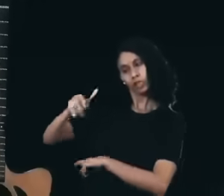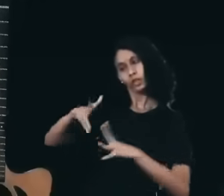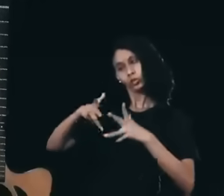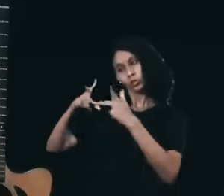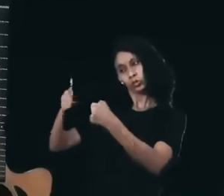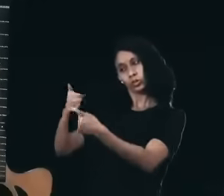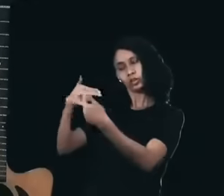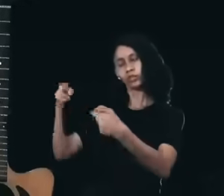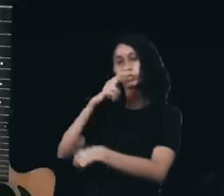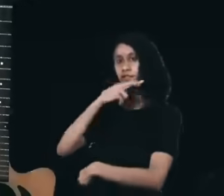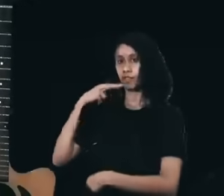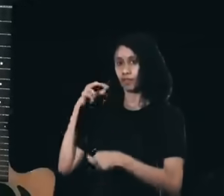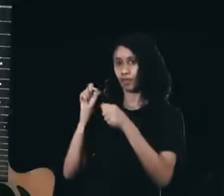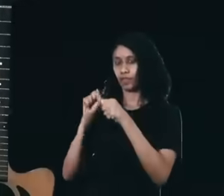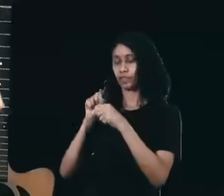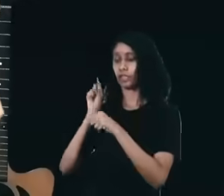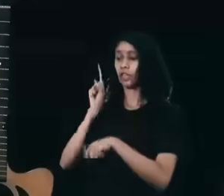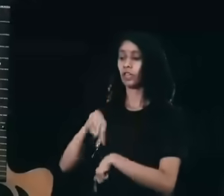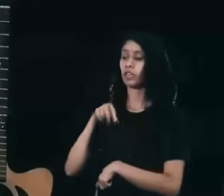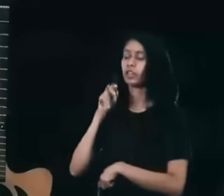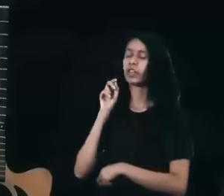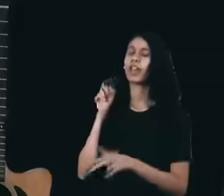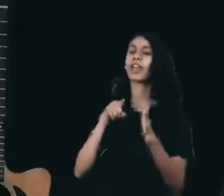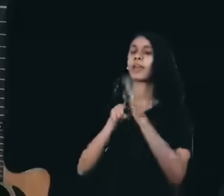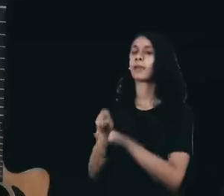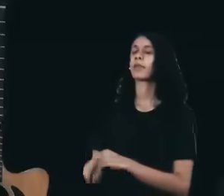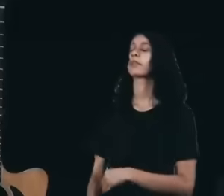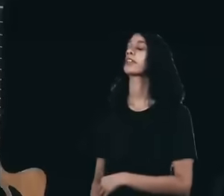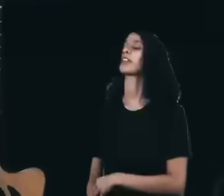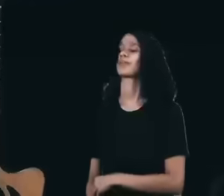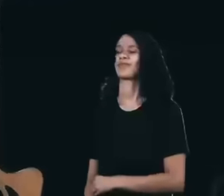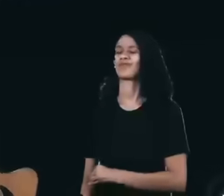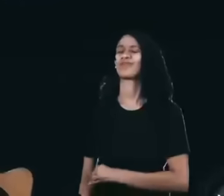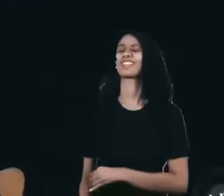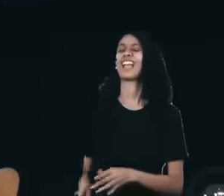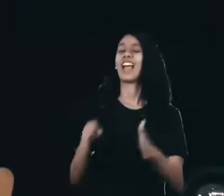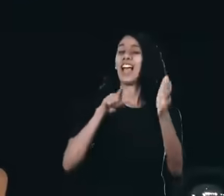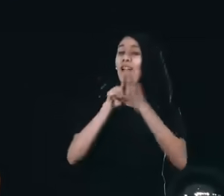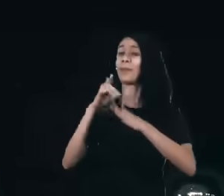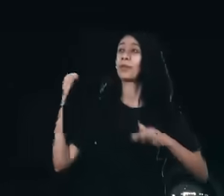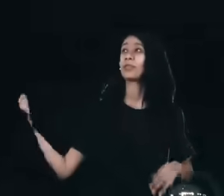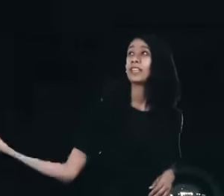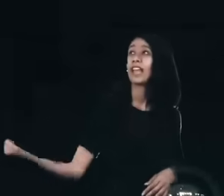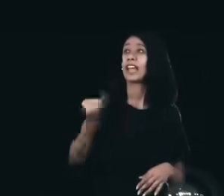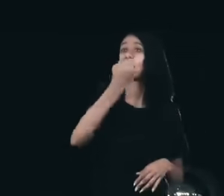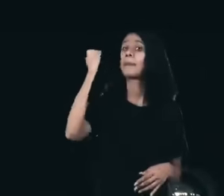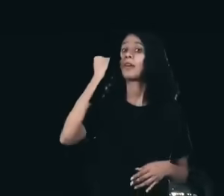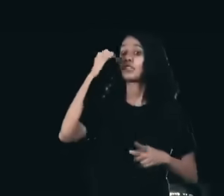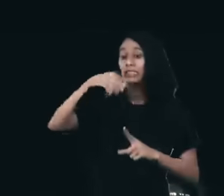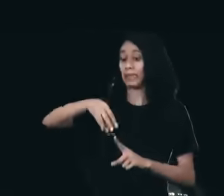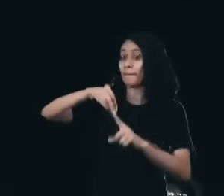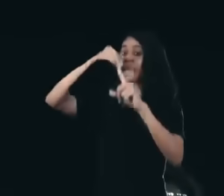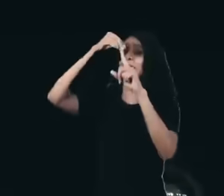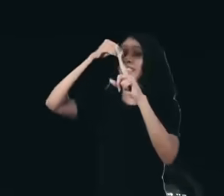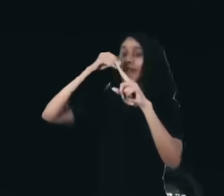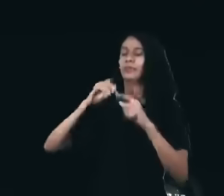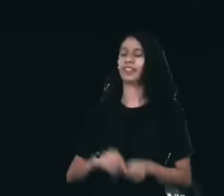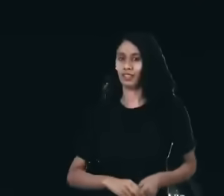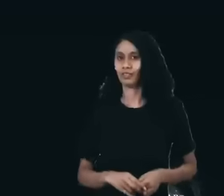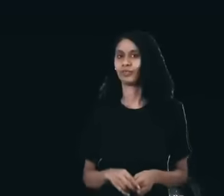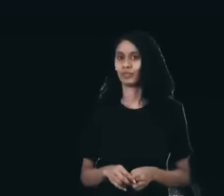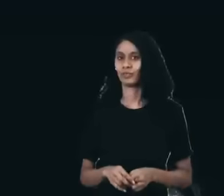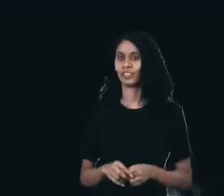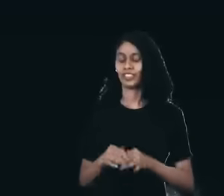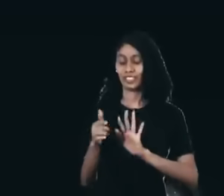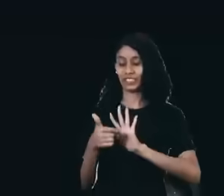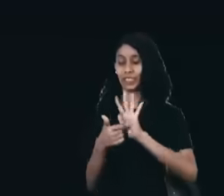comportamento de Rebeca, ele faz uma pergunta. A pergunta-chave, a pergunta que ia dar o